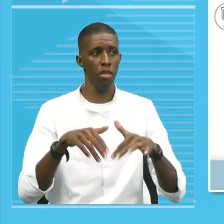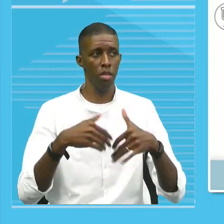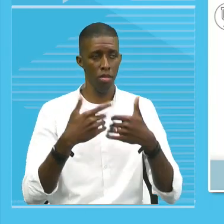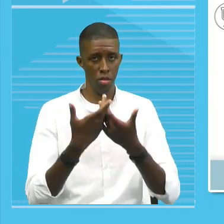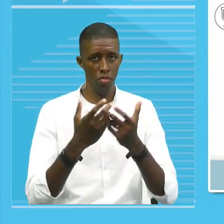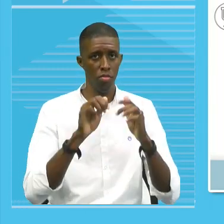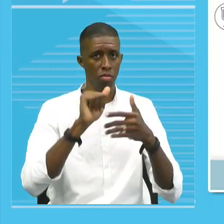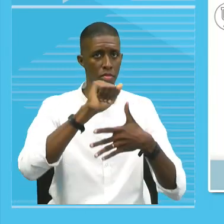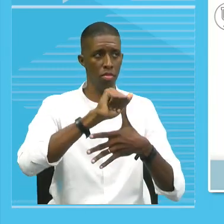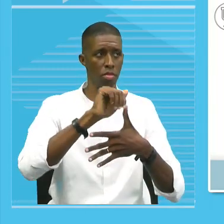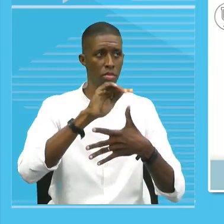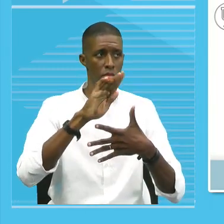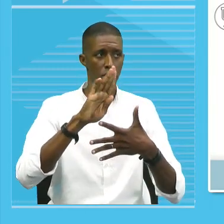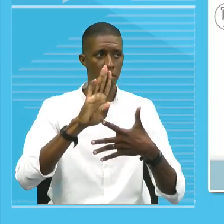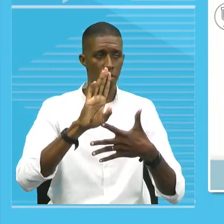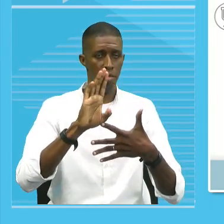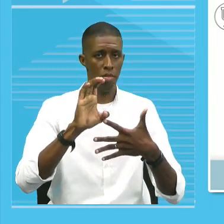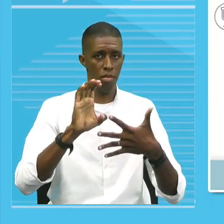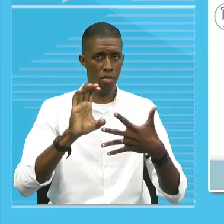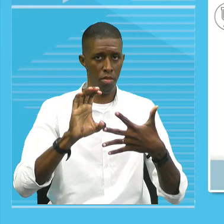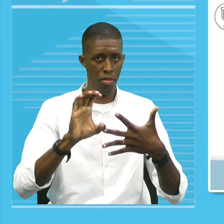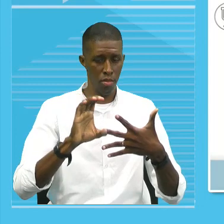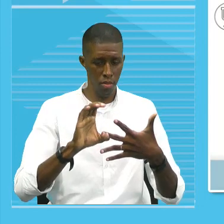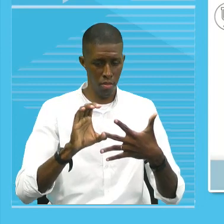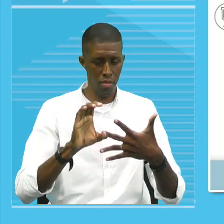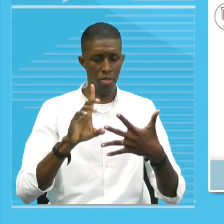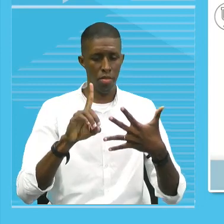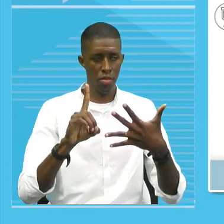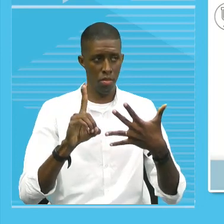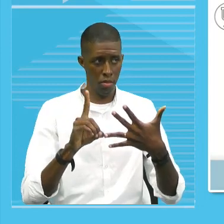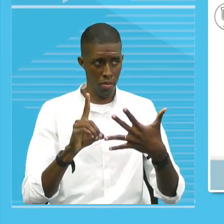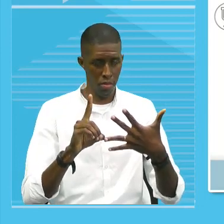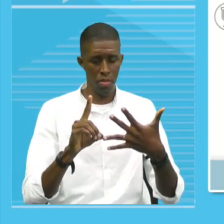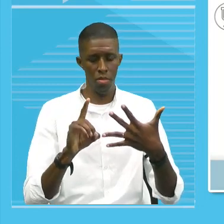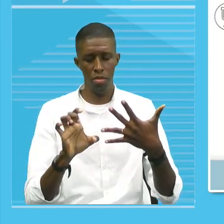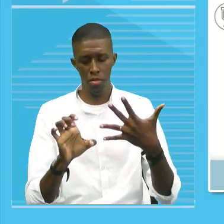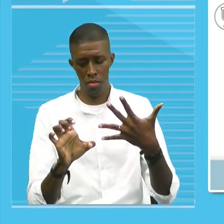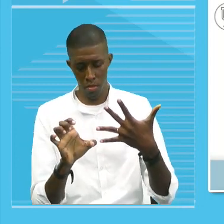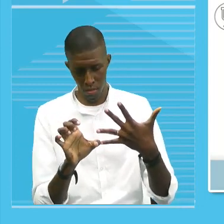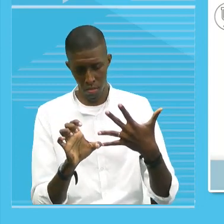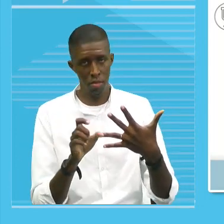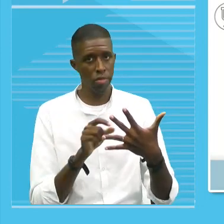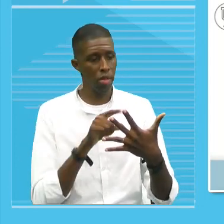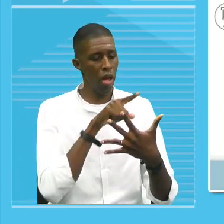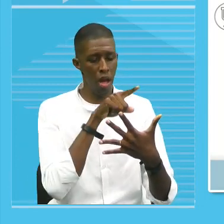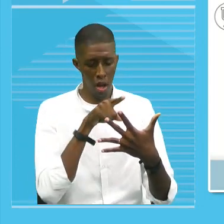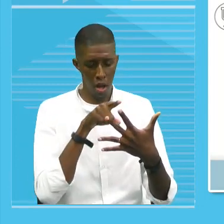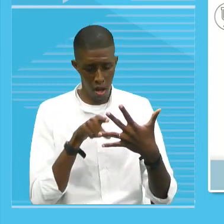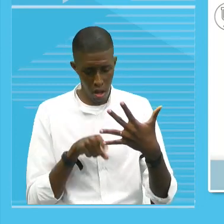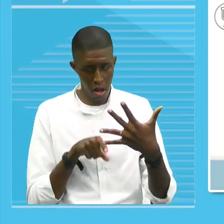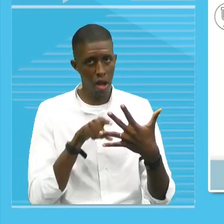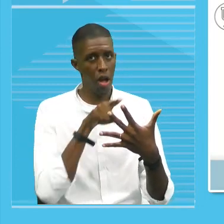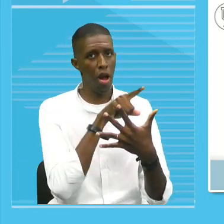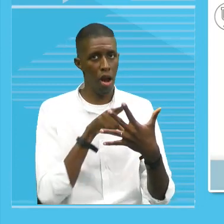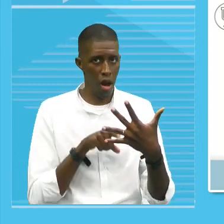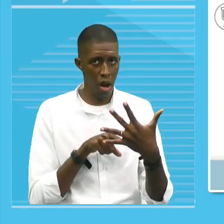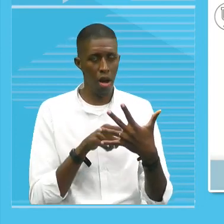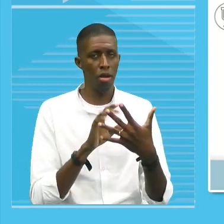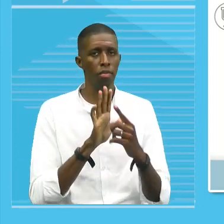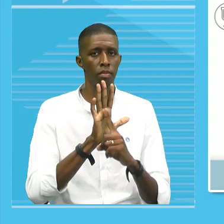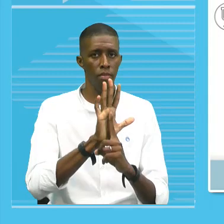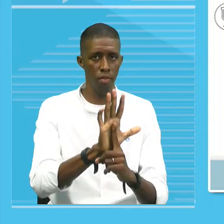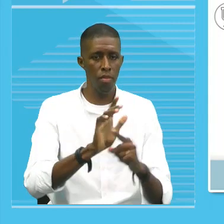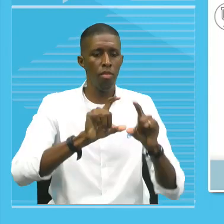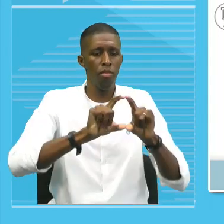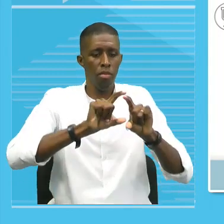tá esse modelo de questão aonde ele pede